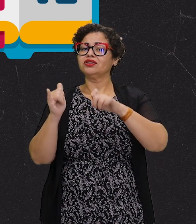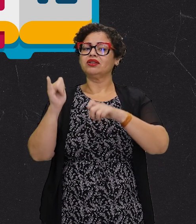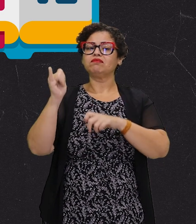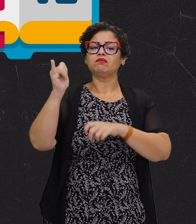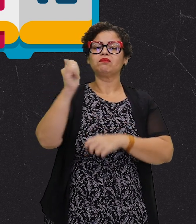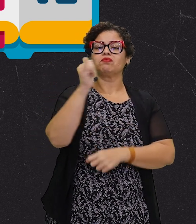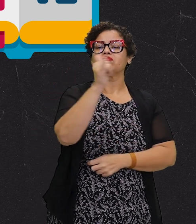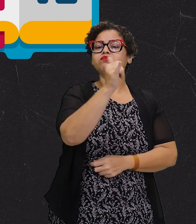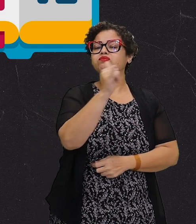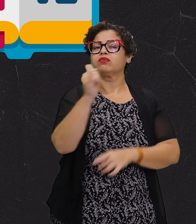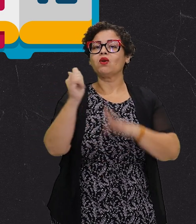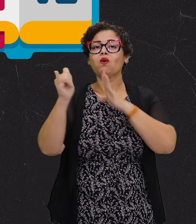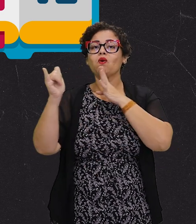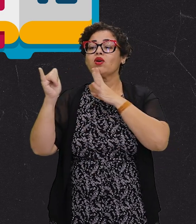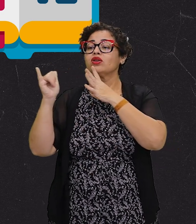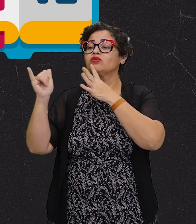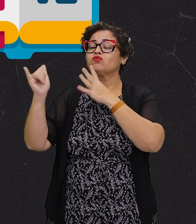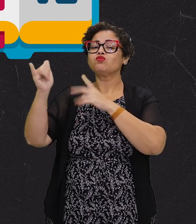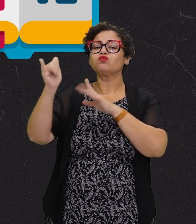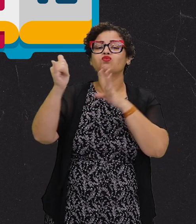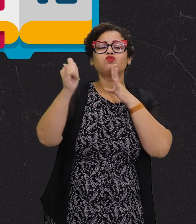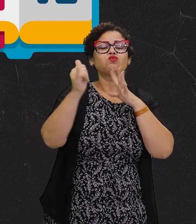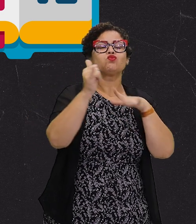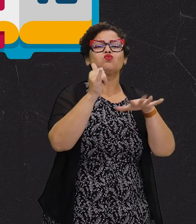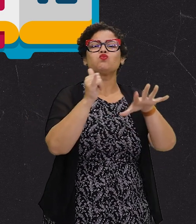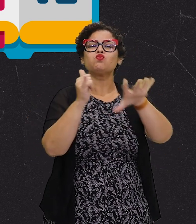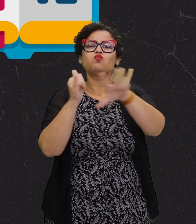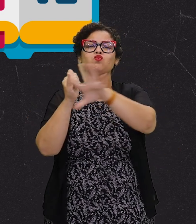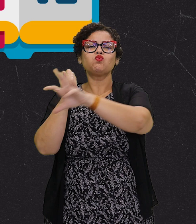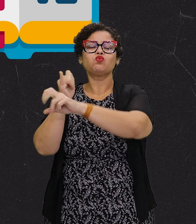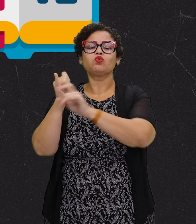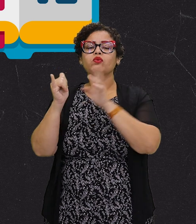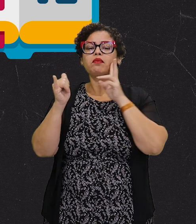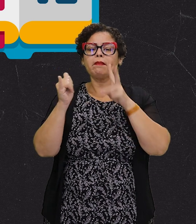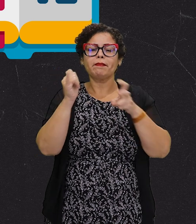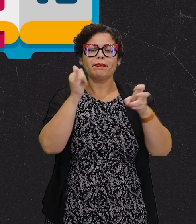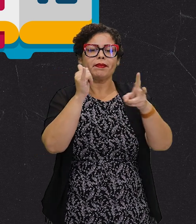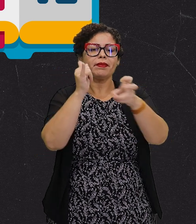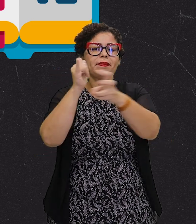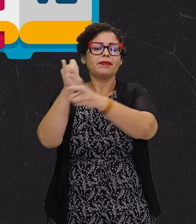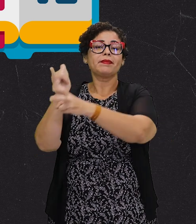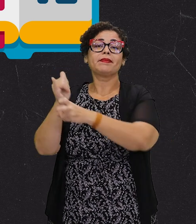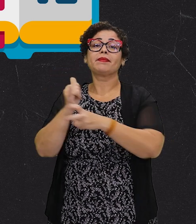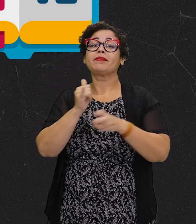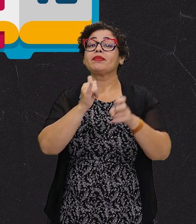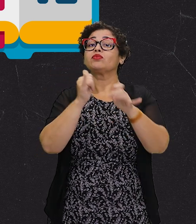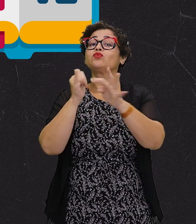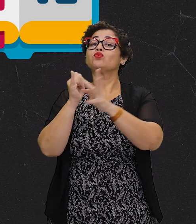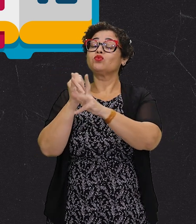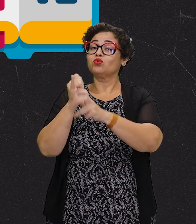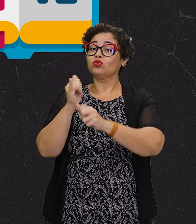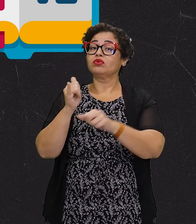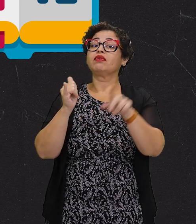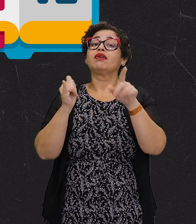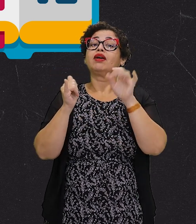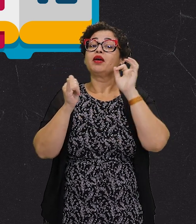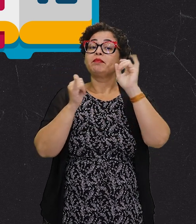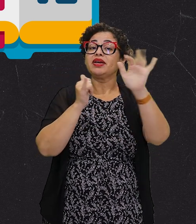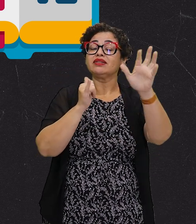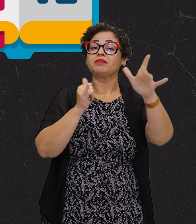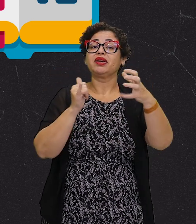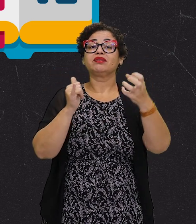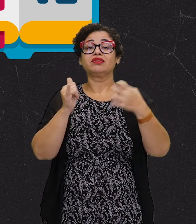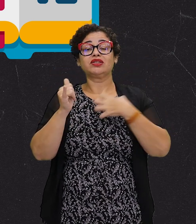narrador onisciente tem conhecimento completo sobre todos os aspectos da história, incluindo os